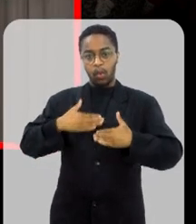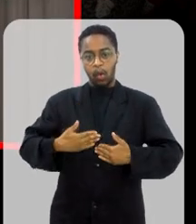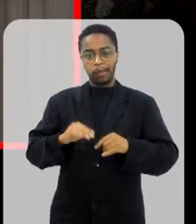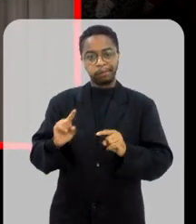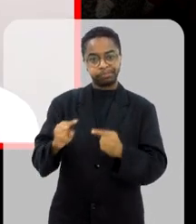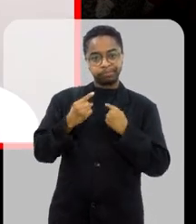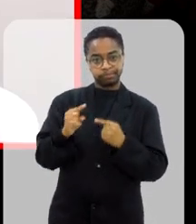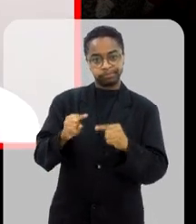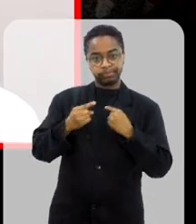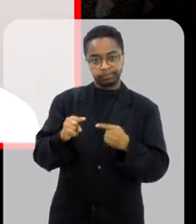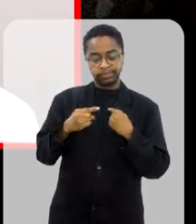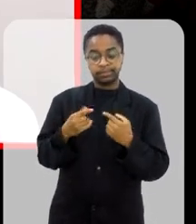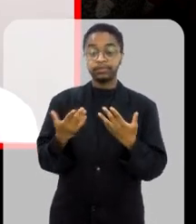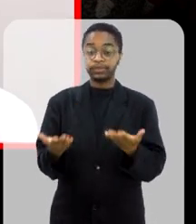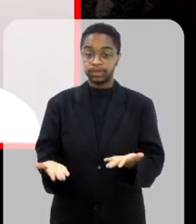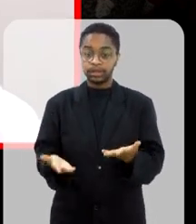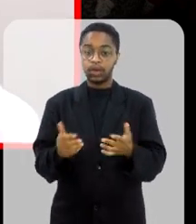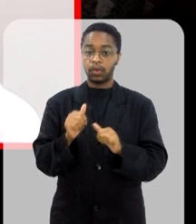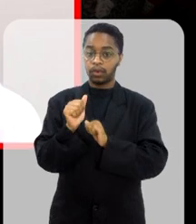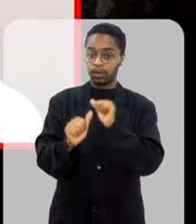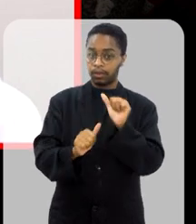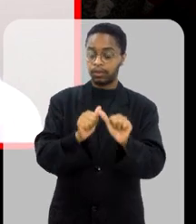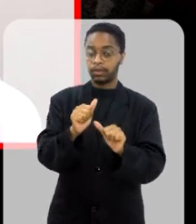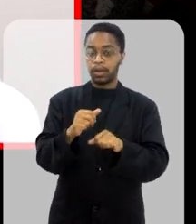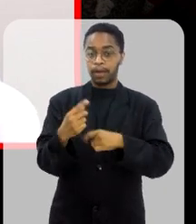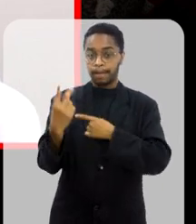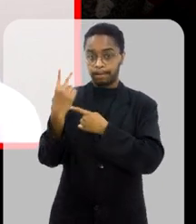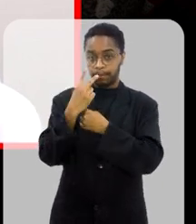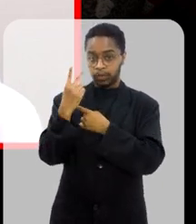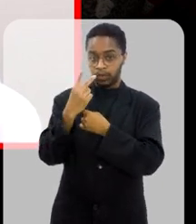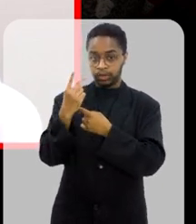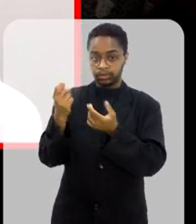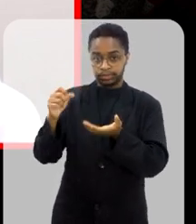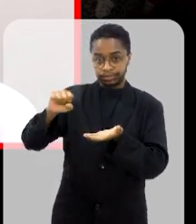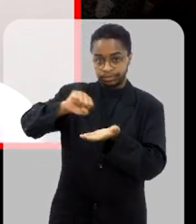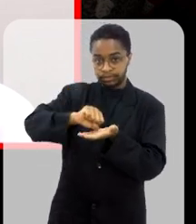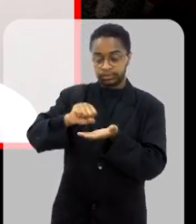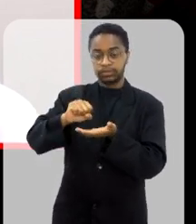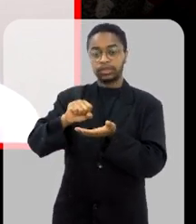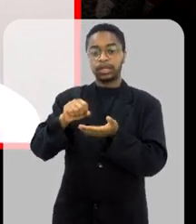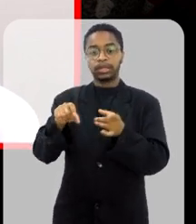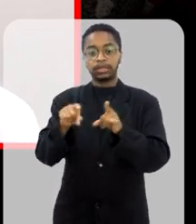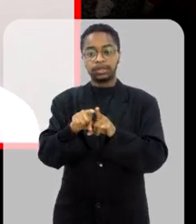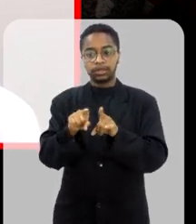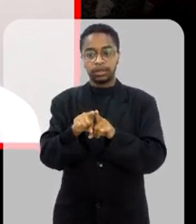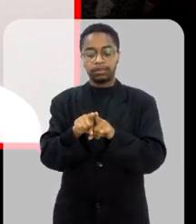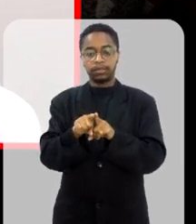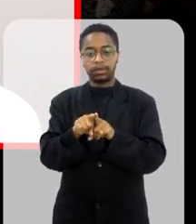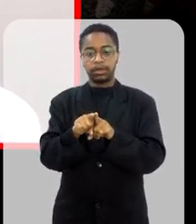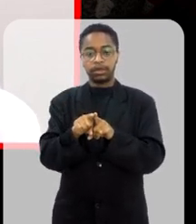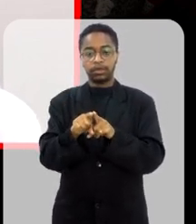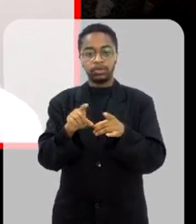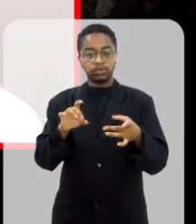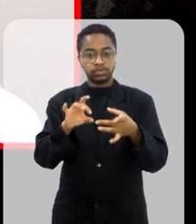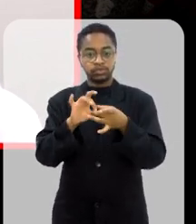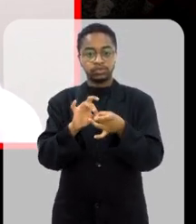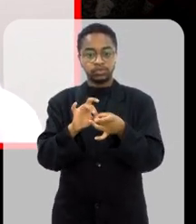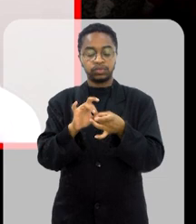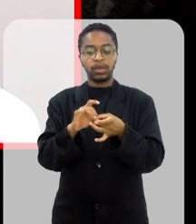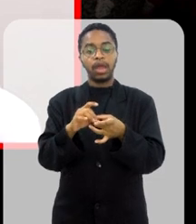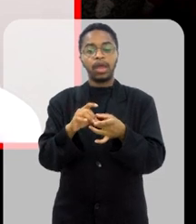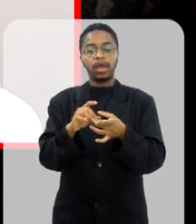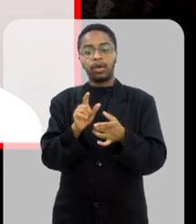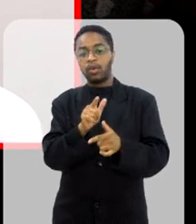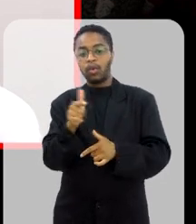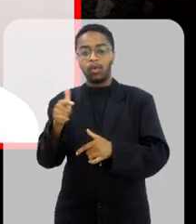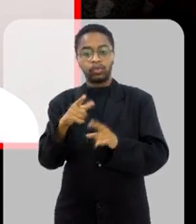deteriorada. Então, essa alteração entre a proteção, né, do anticorpo, o autoanticorpo, com o antígeno,